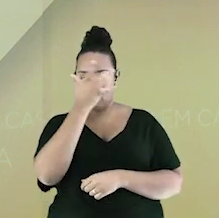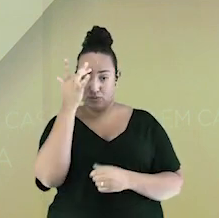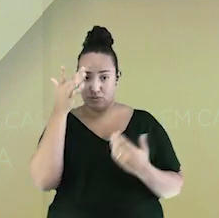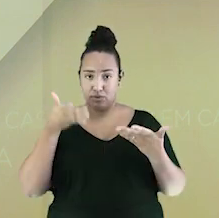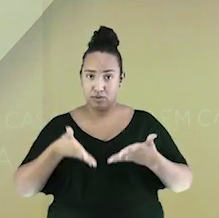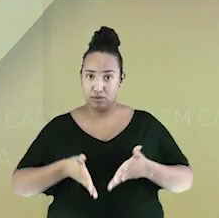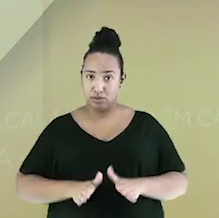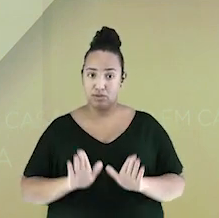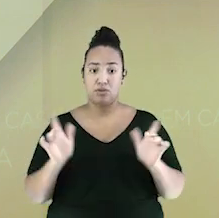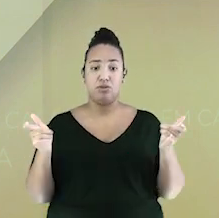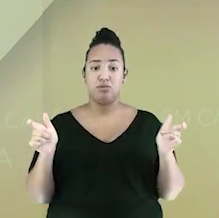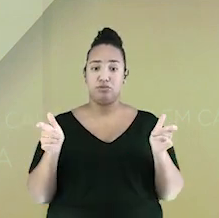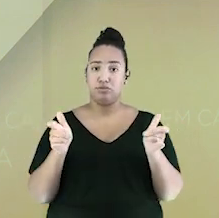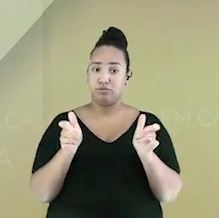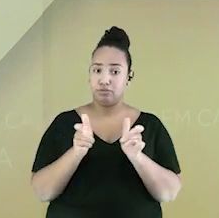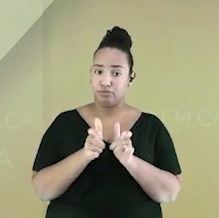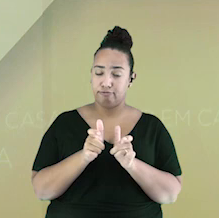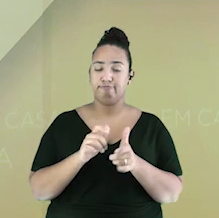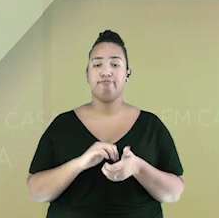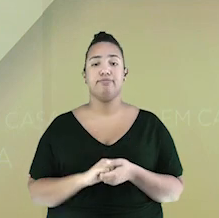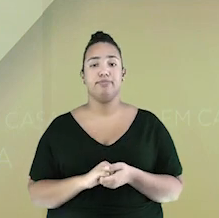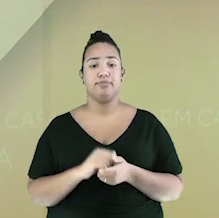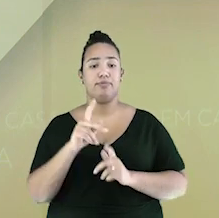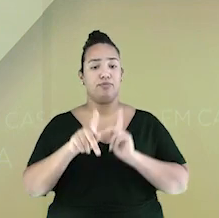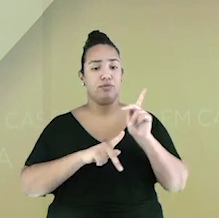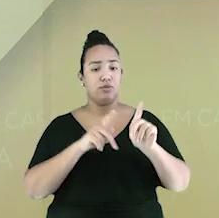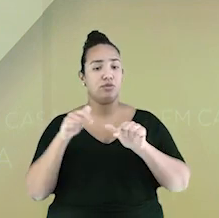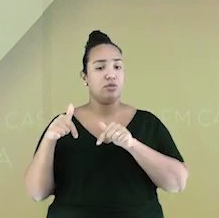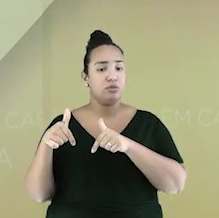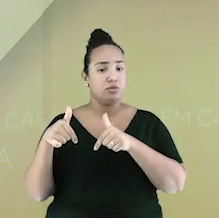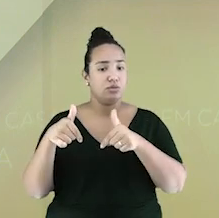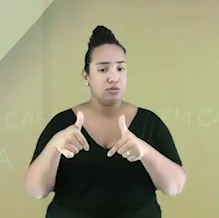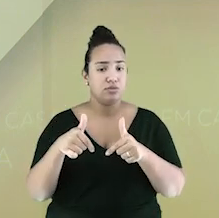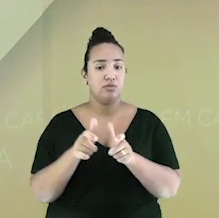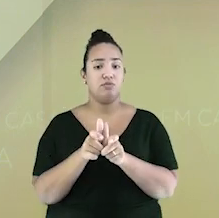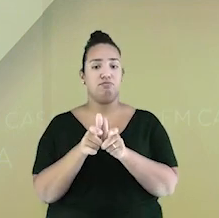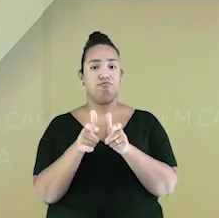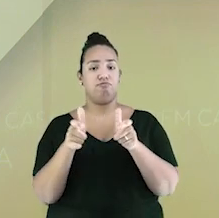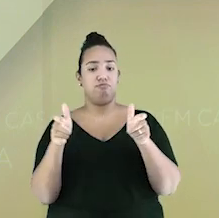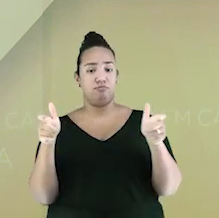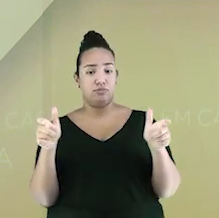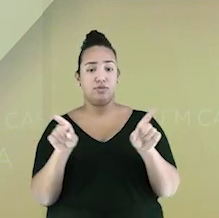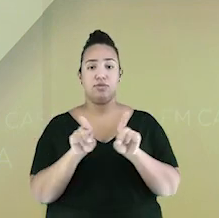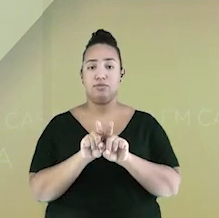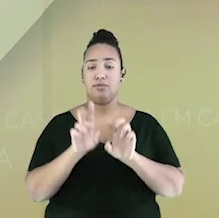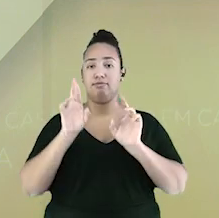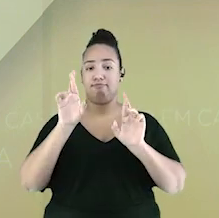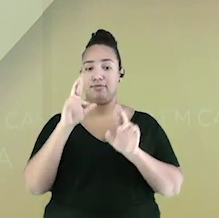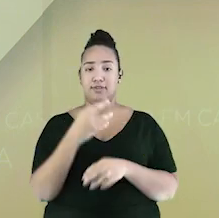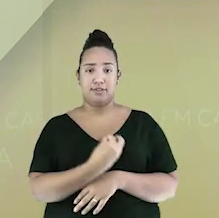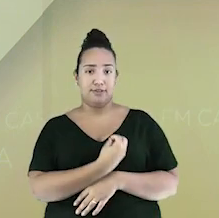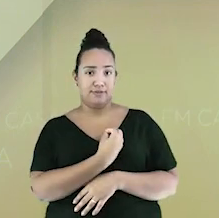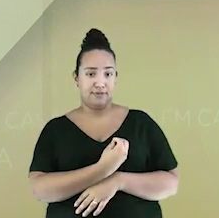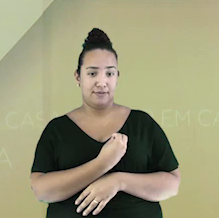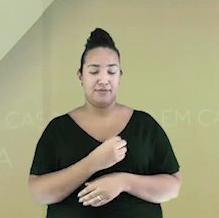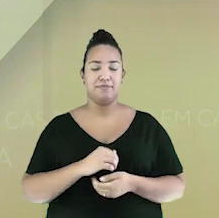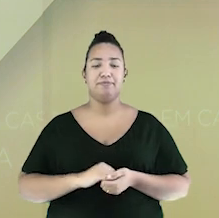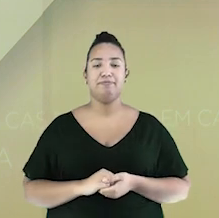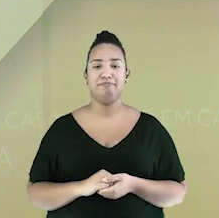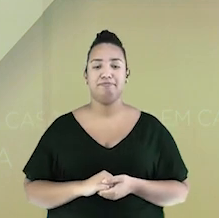bem menor, com uma população economicamente ativa maior e também maior expectativa de